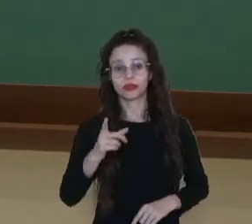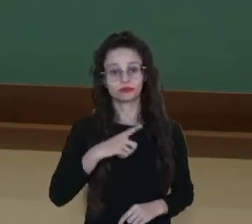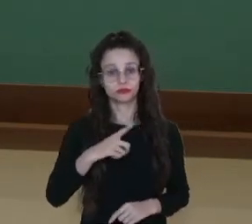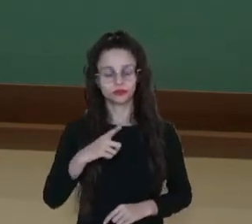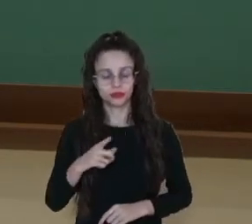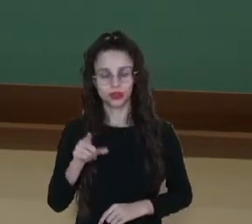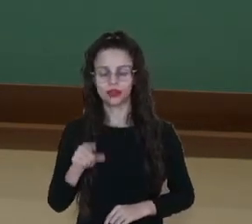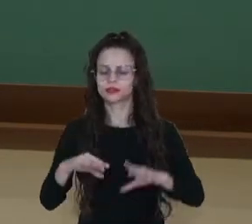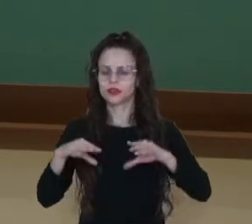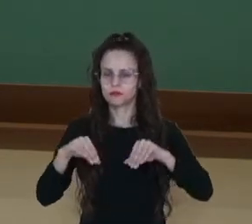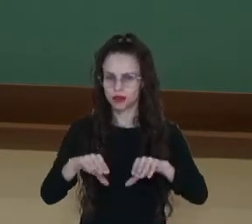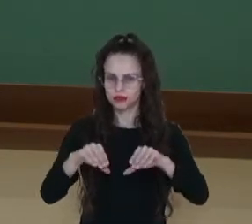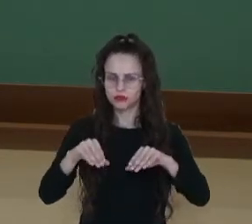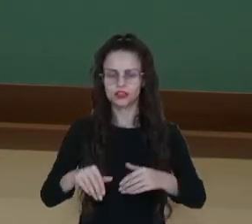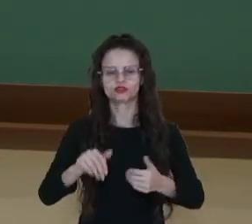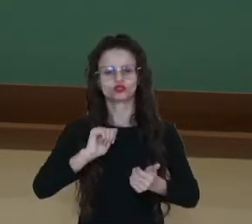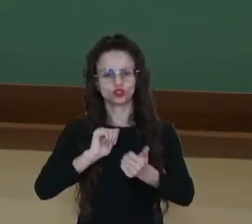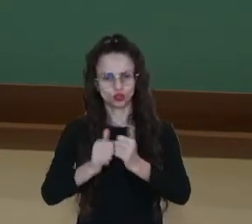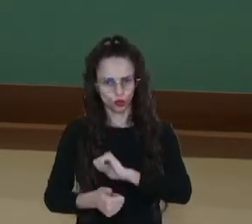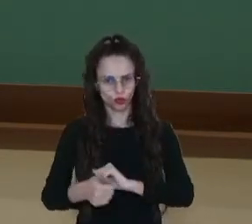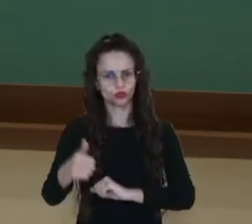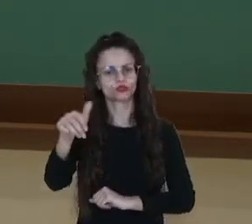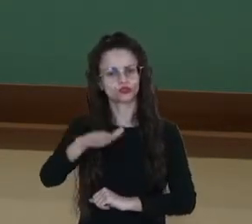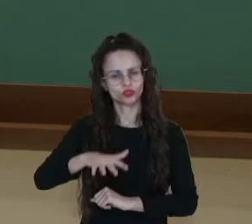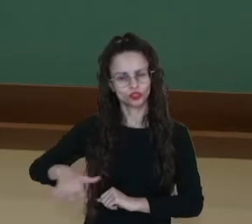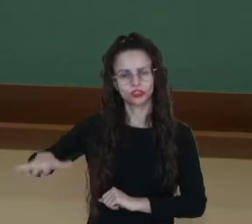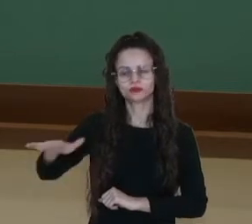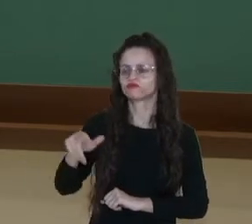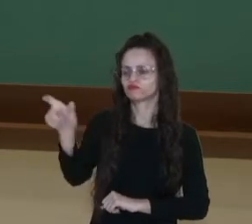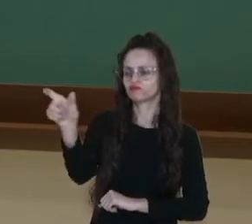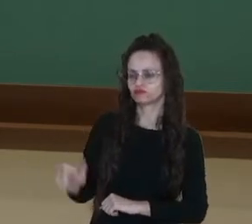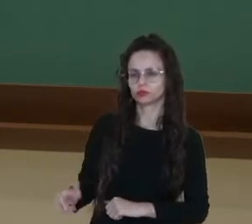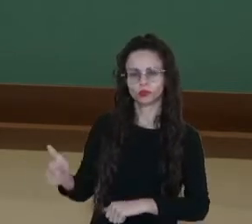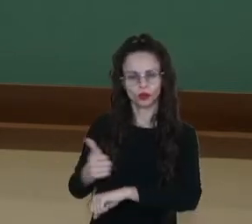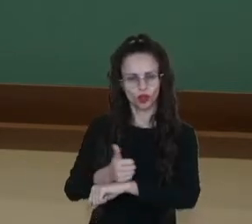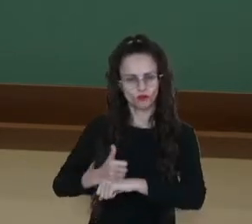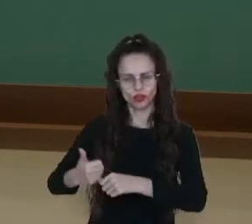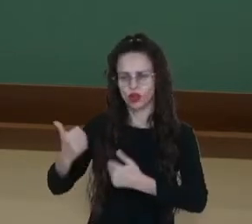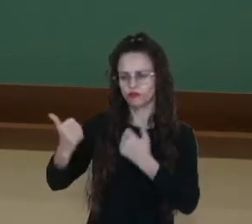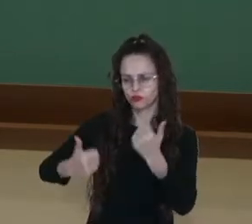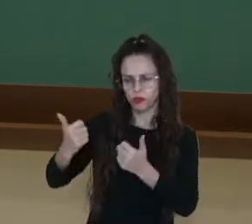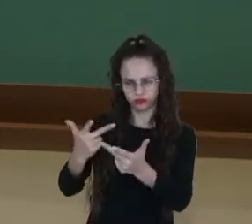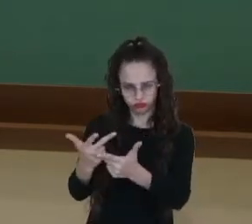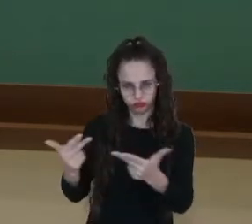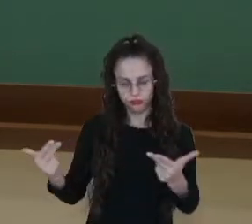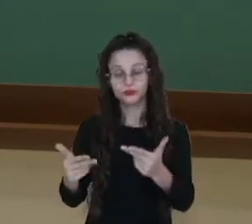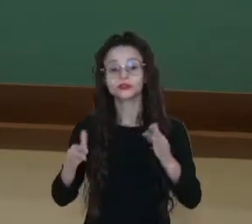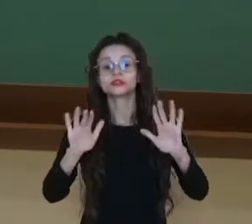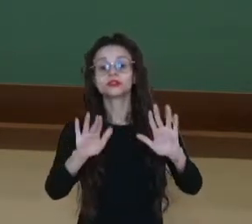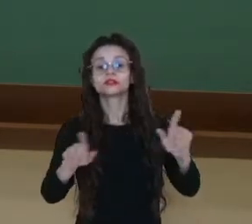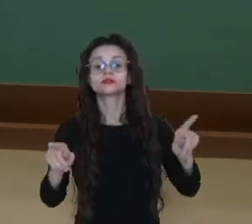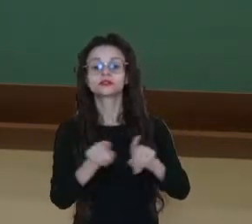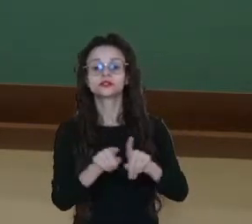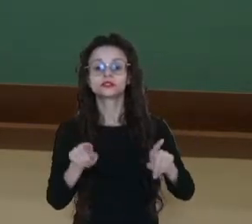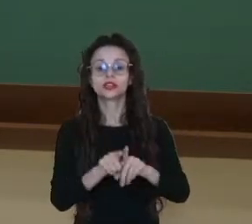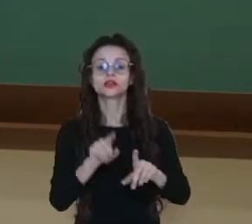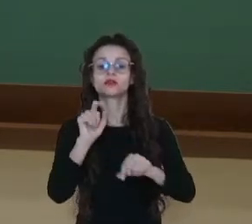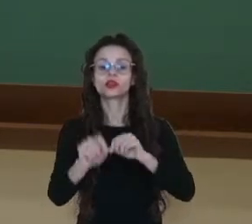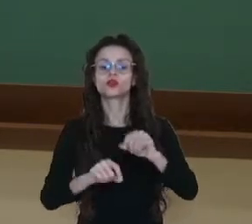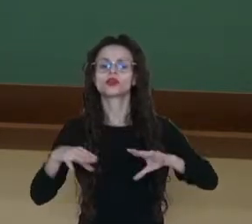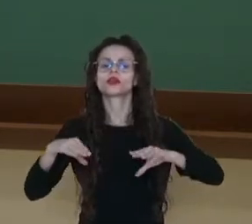esportiva, que é a utilizada, né, no meio dos atletas, dos jogadores, nós temos a massagem de